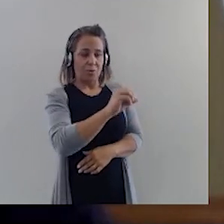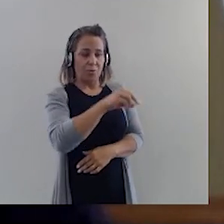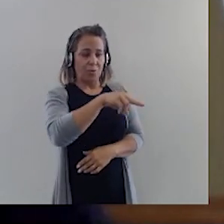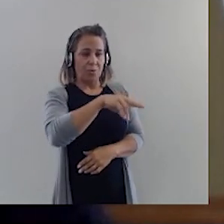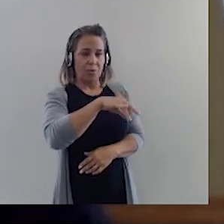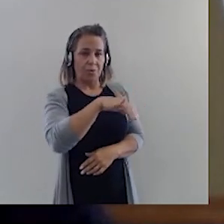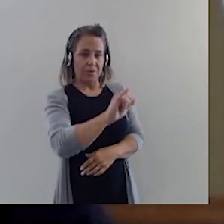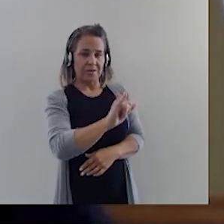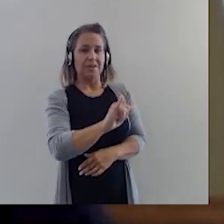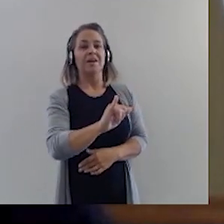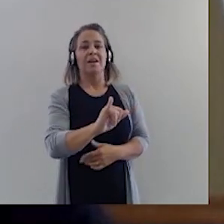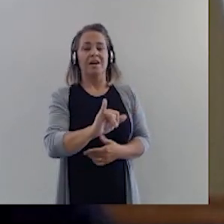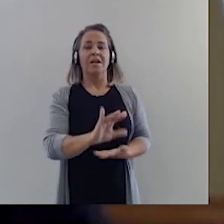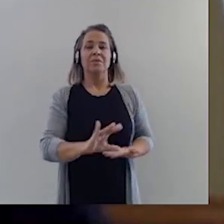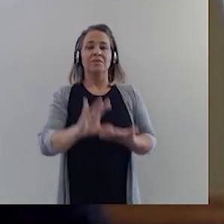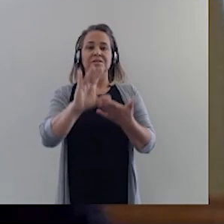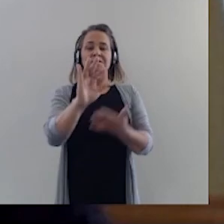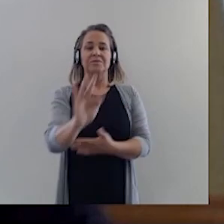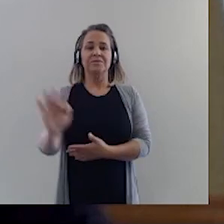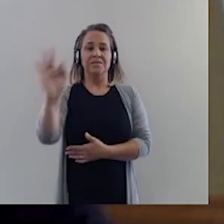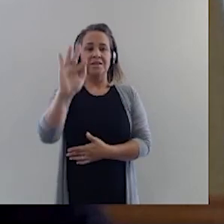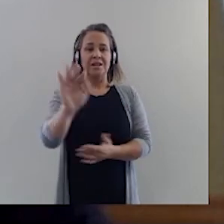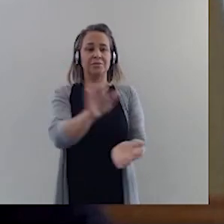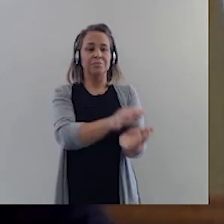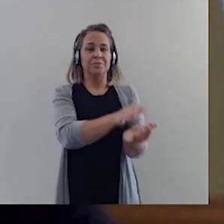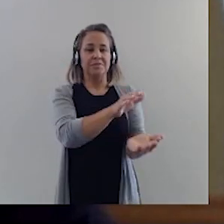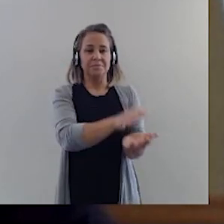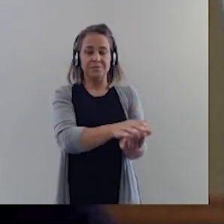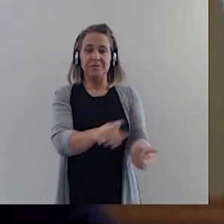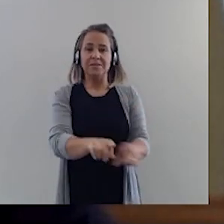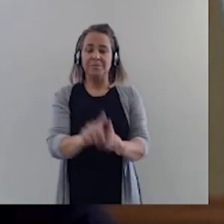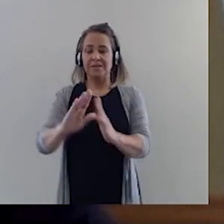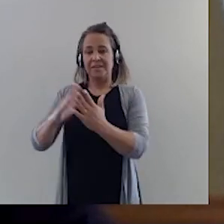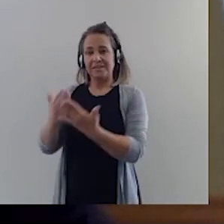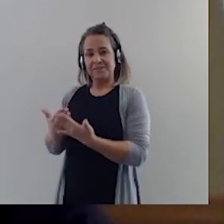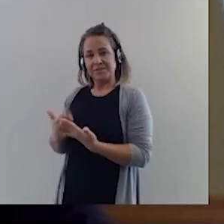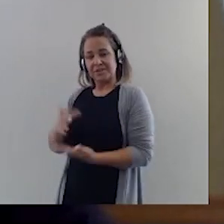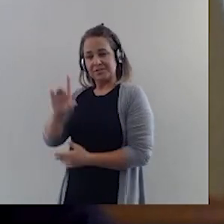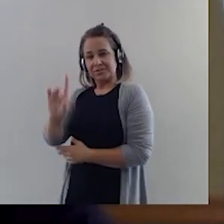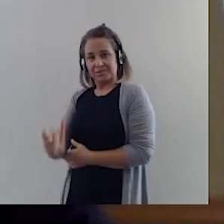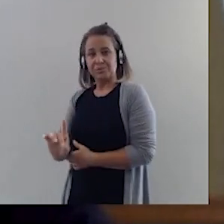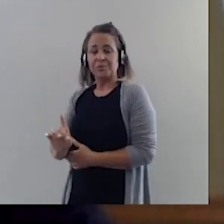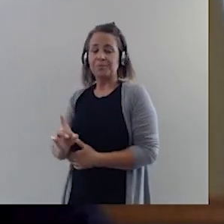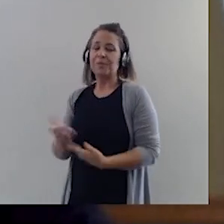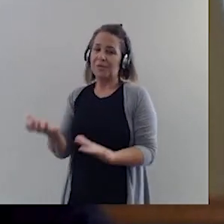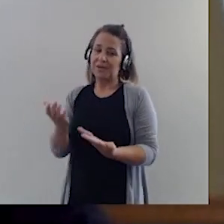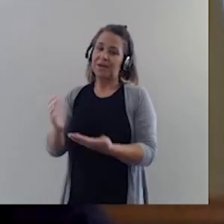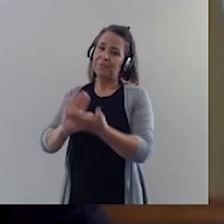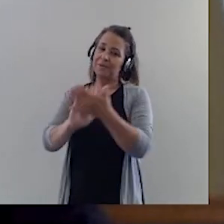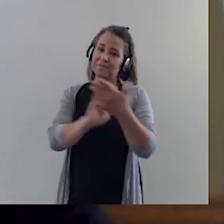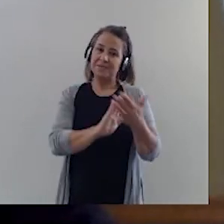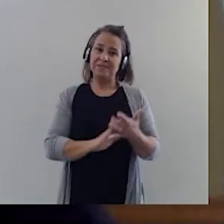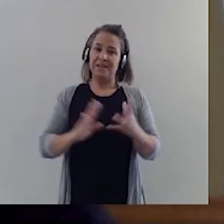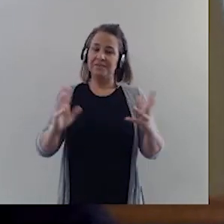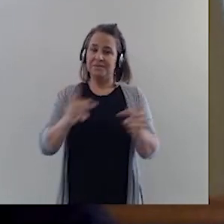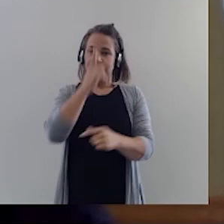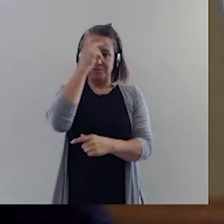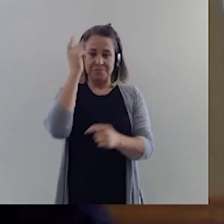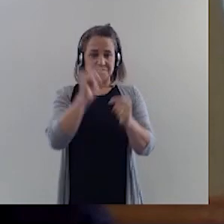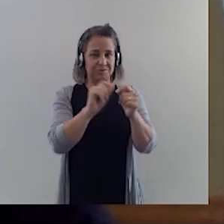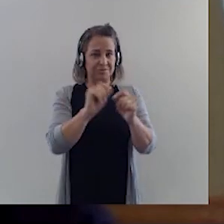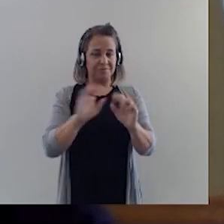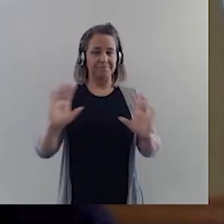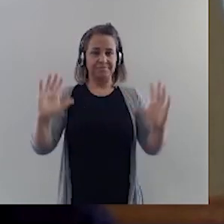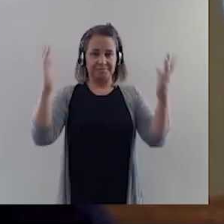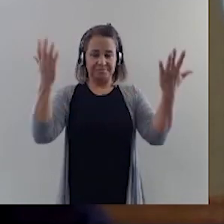conselheiro federal por Pernambuco e diretor-geral da escola, eu queria parabenizar todos os realizadores deste